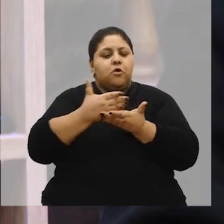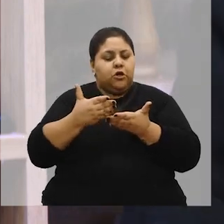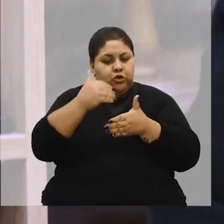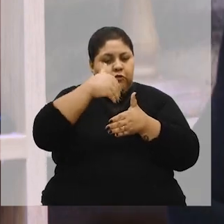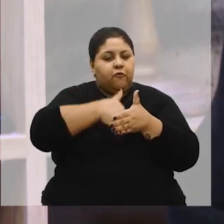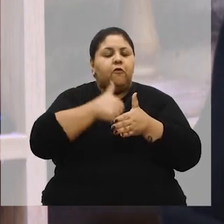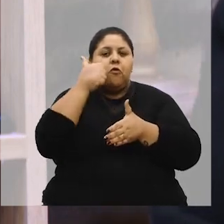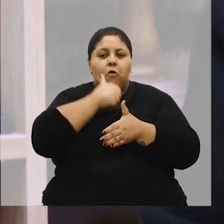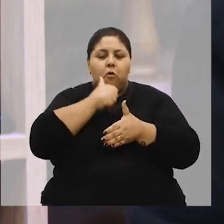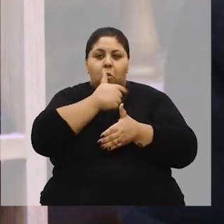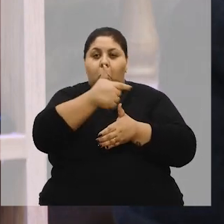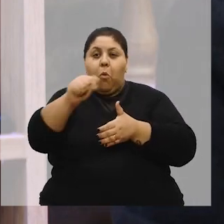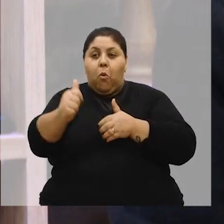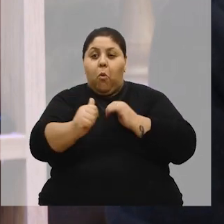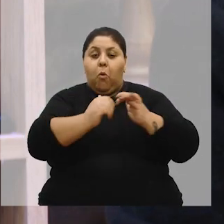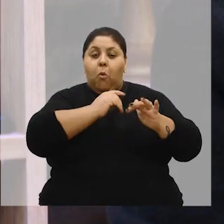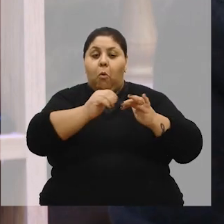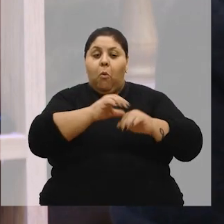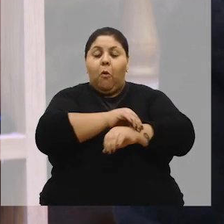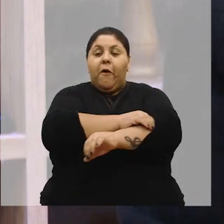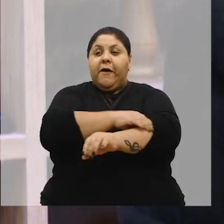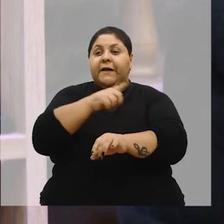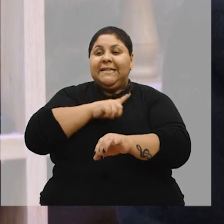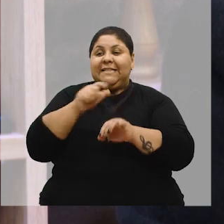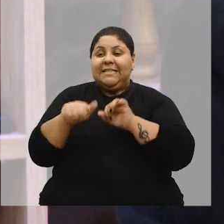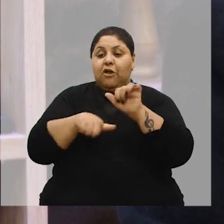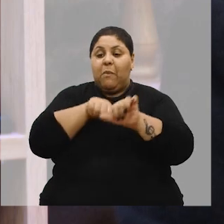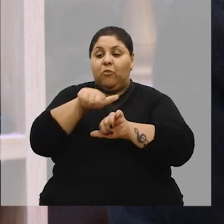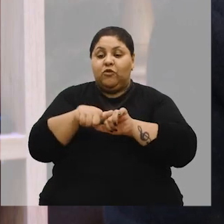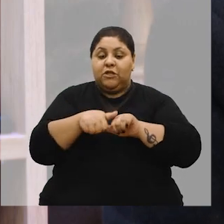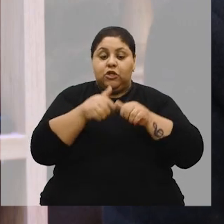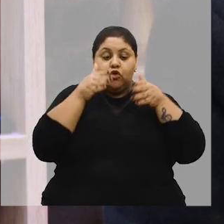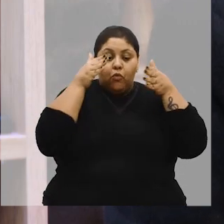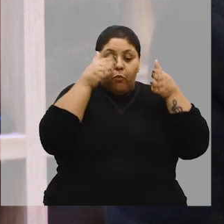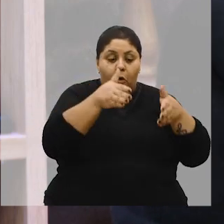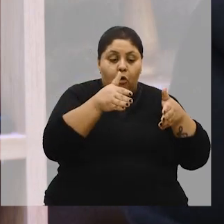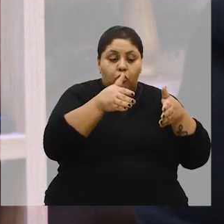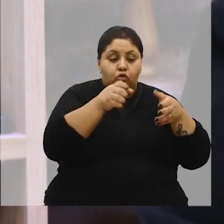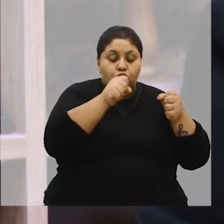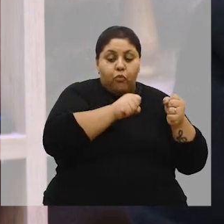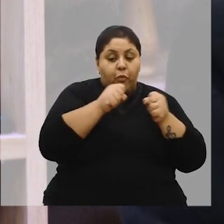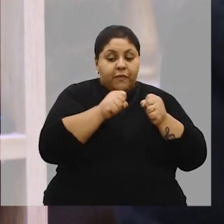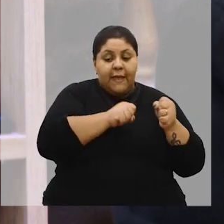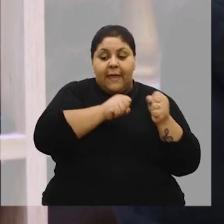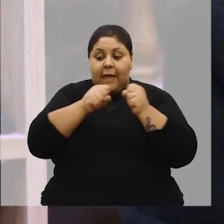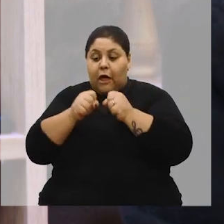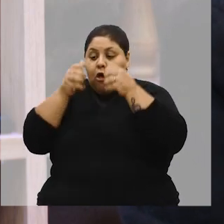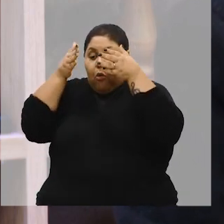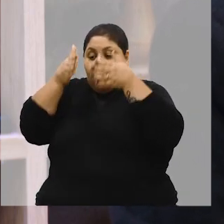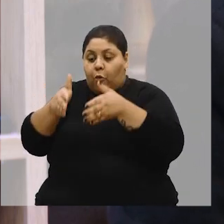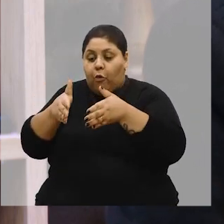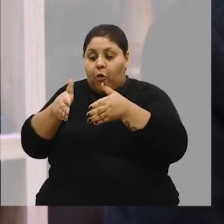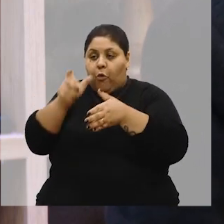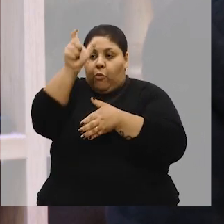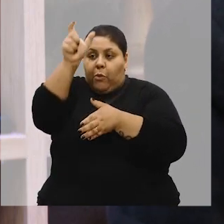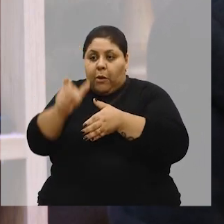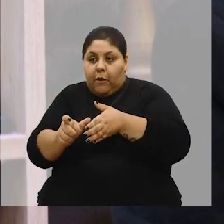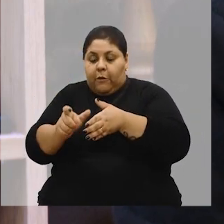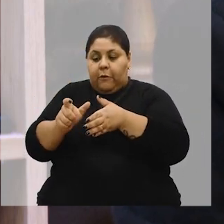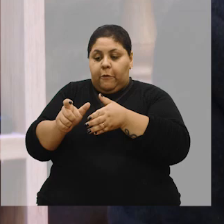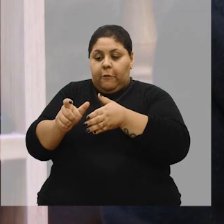vieram outros movimentos, a gente passa a ter uma mudança de foco do poder, mas para o eleitor, de garantir o acesso,